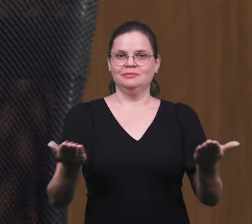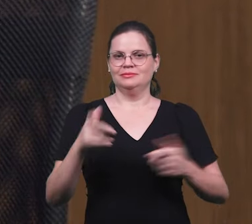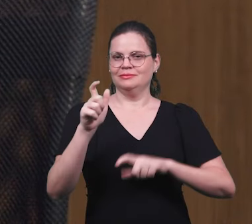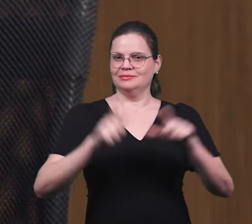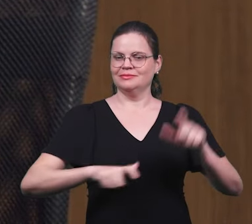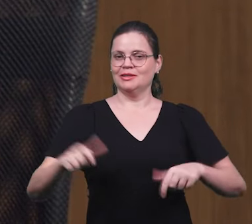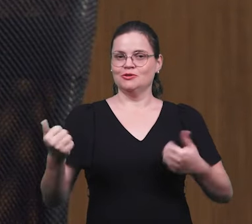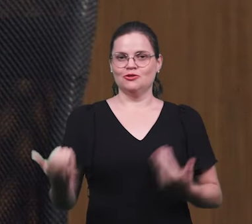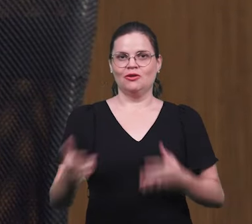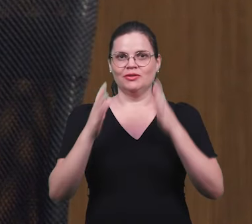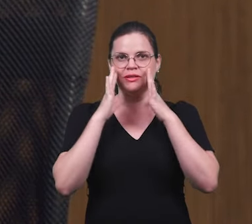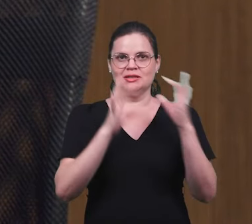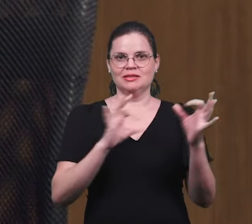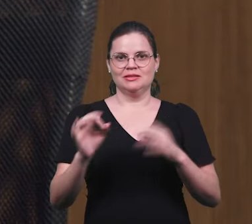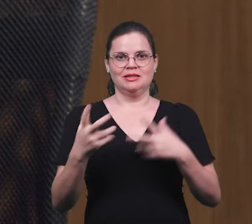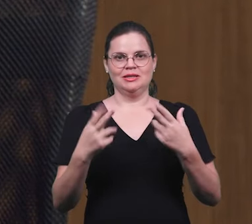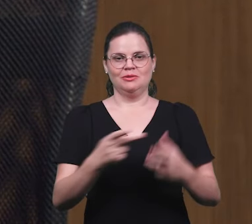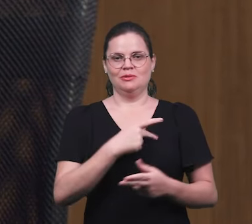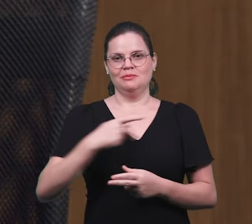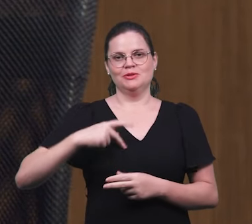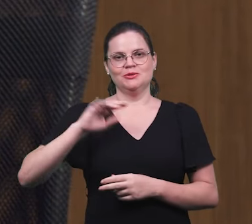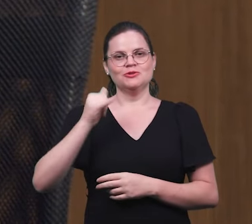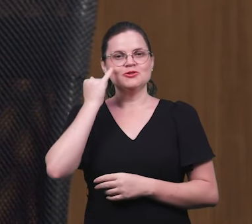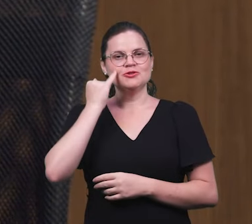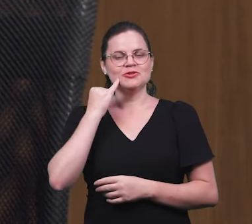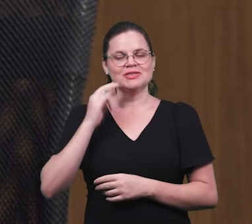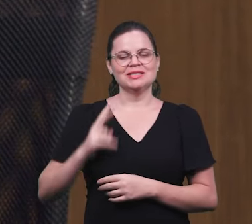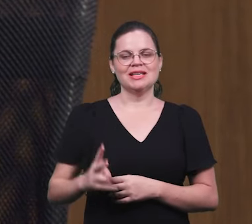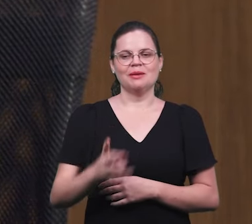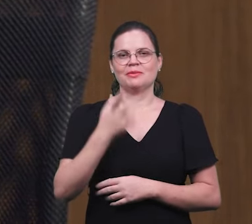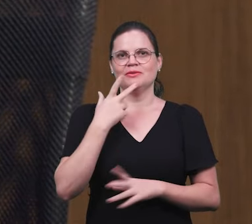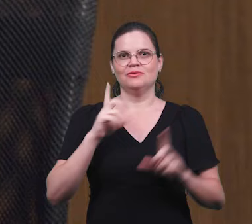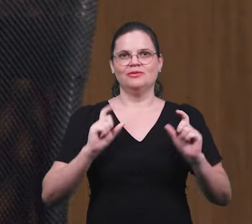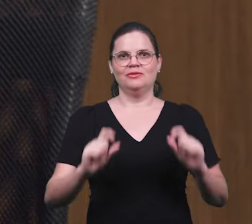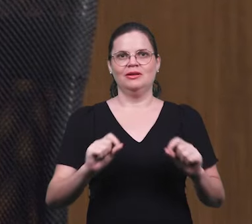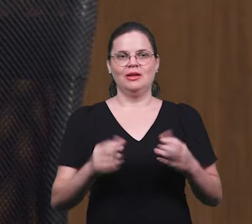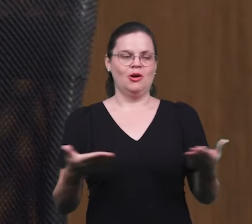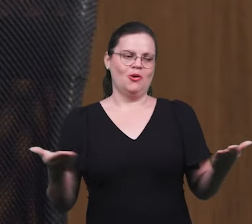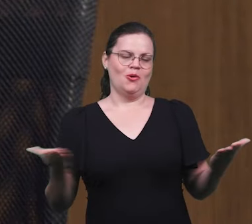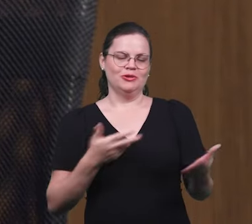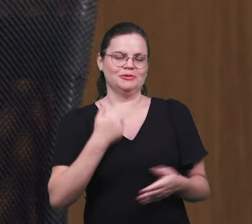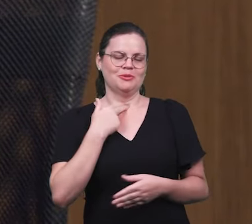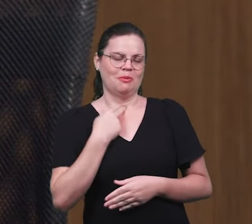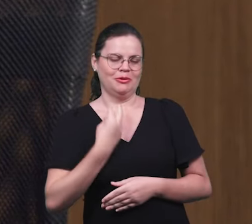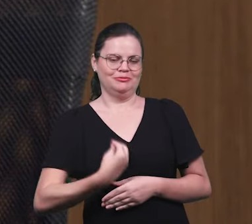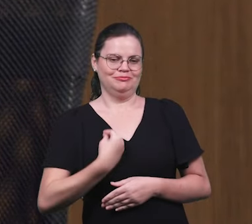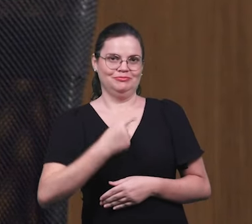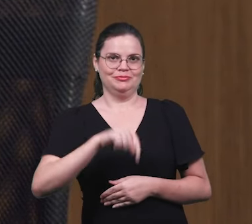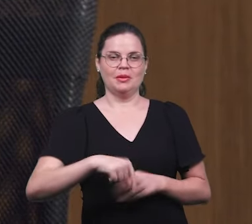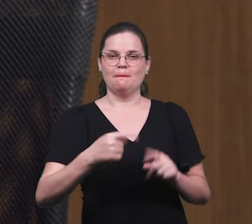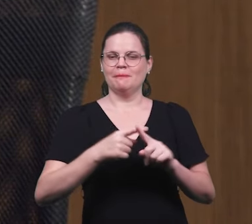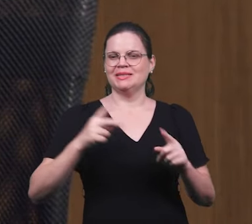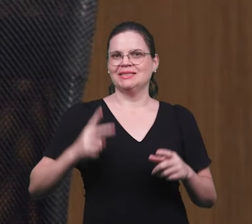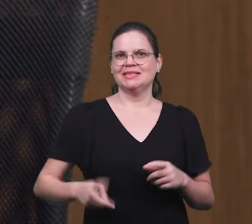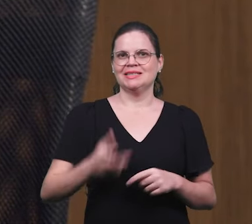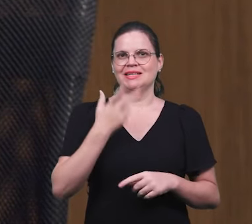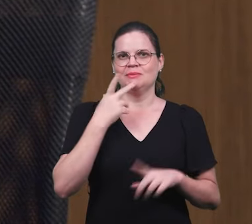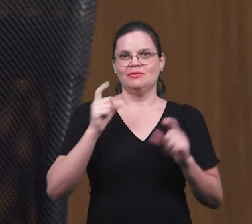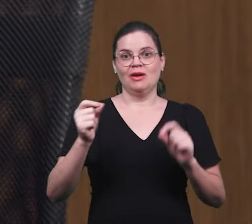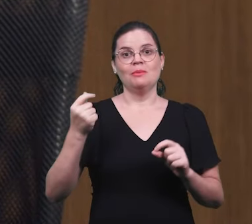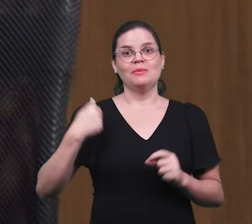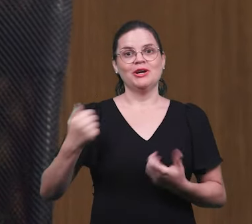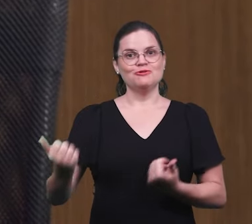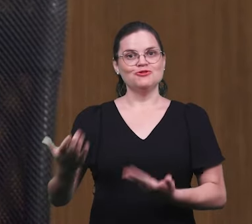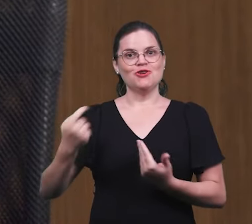está nos assistindo, e como o pastor Josias sempre diz, André, hoje ele não está aqui no estúdio conosco, mas ele sempre fala que a juventude está